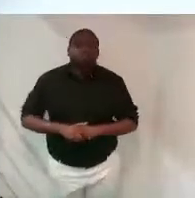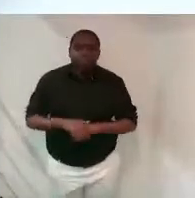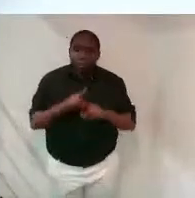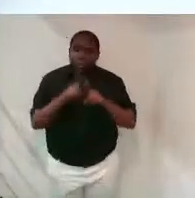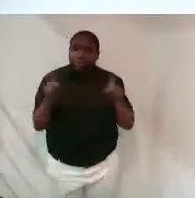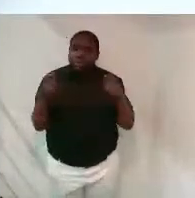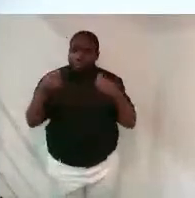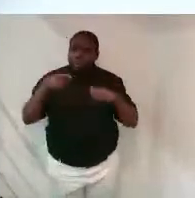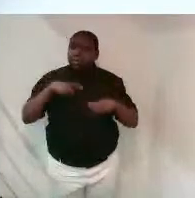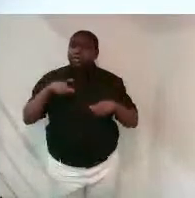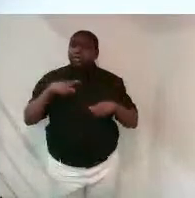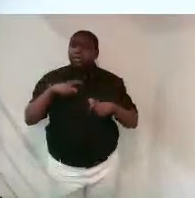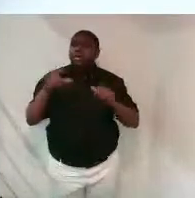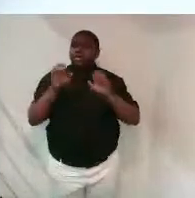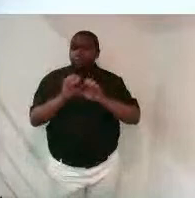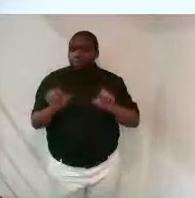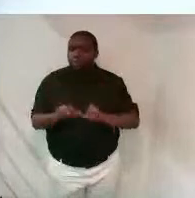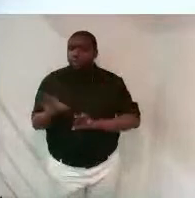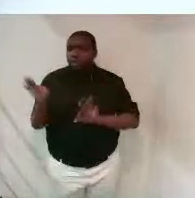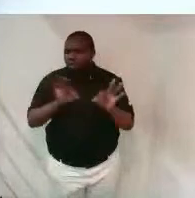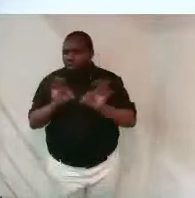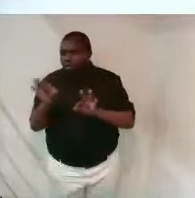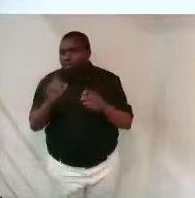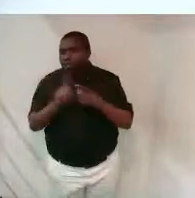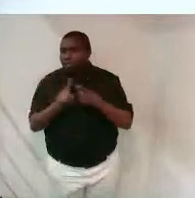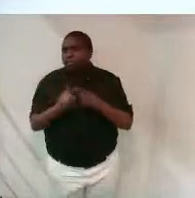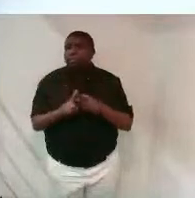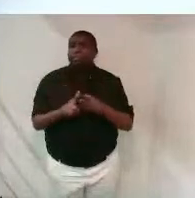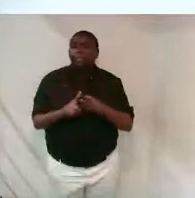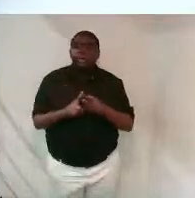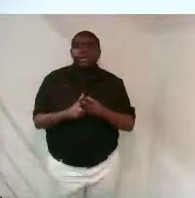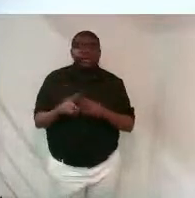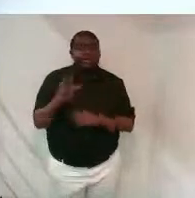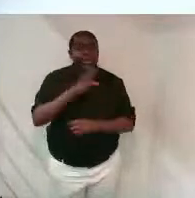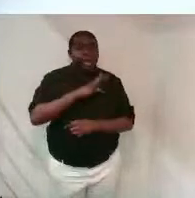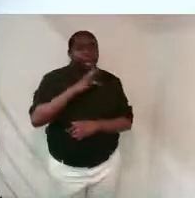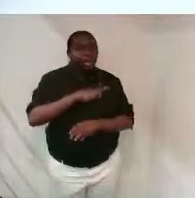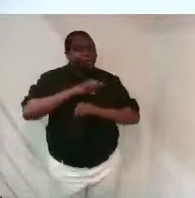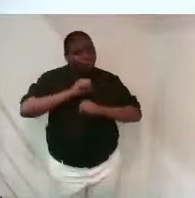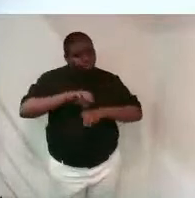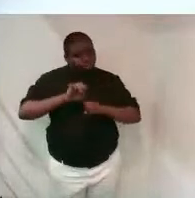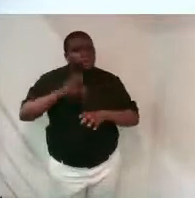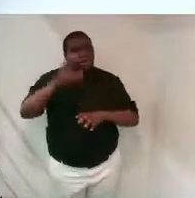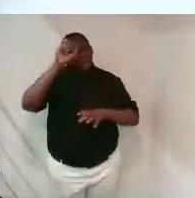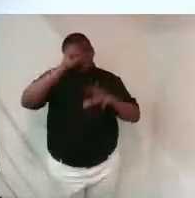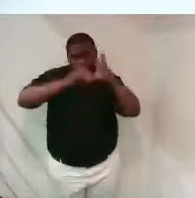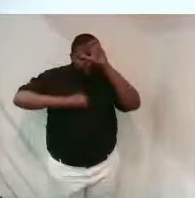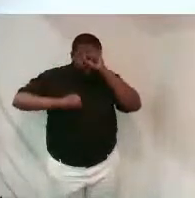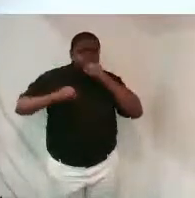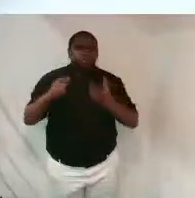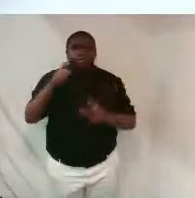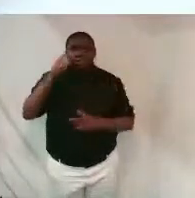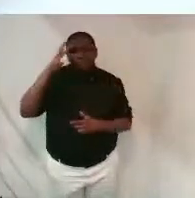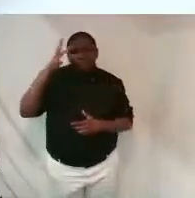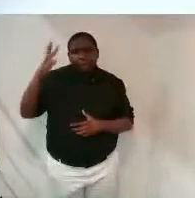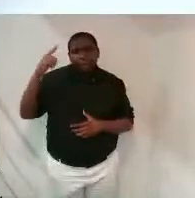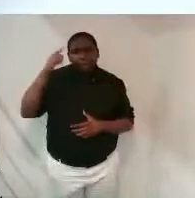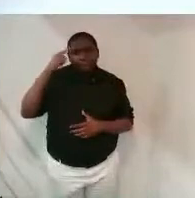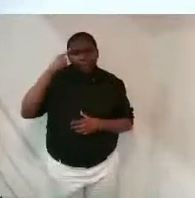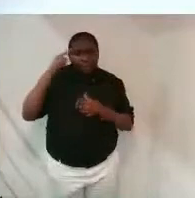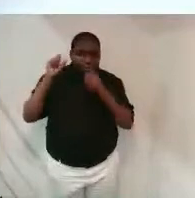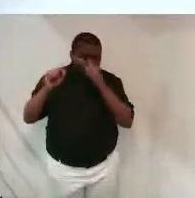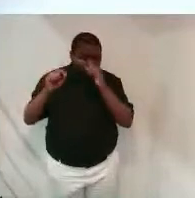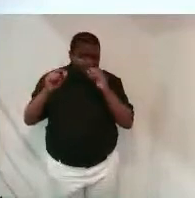estruturação, uma regularização e uma capacitação, um suporte técnico, inclusive. Imaginem as cooperativas e